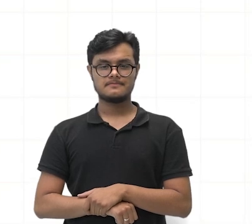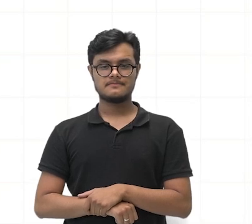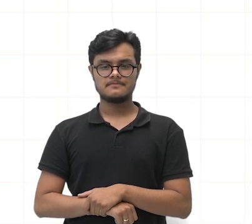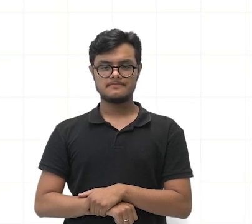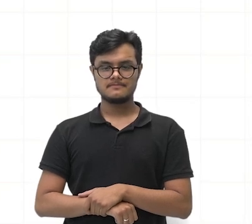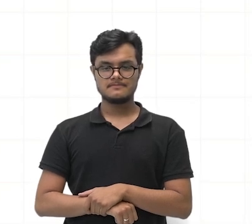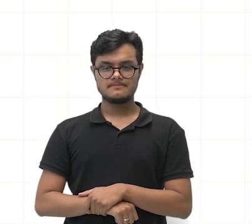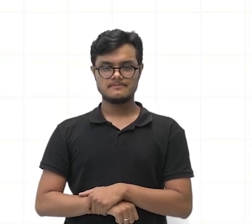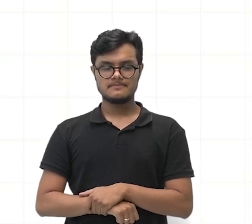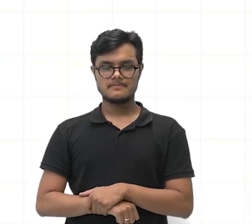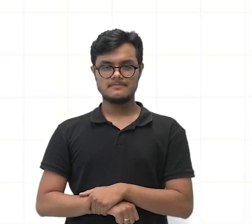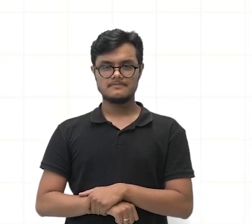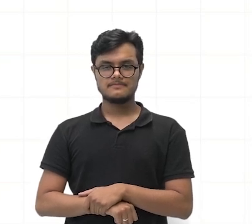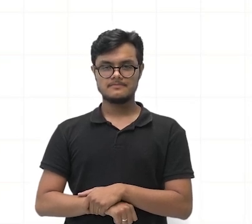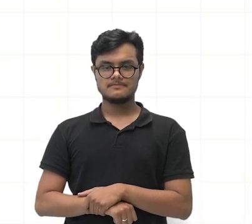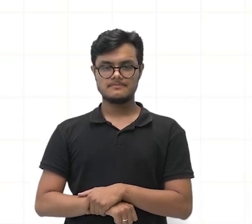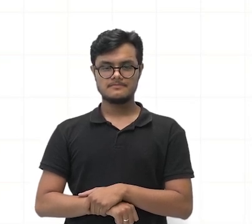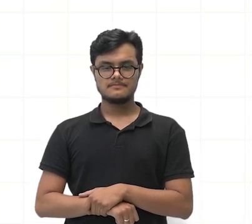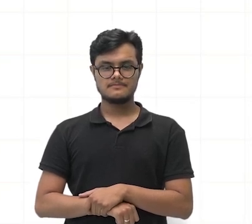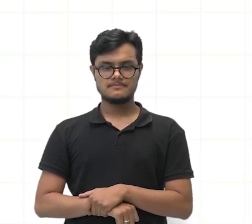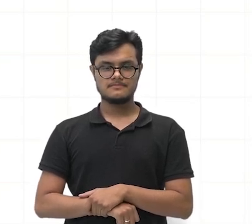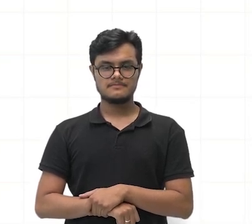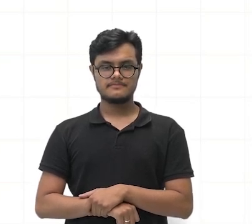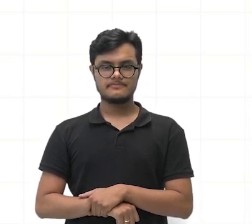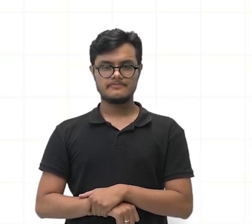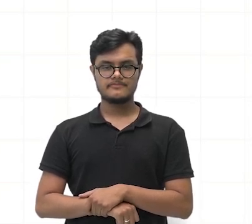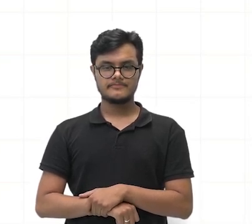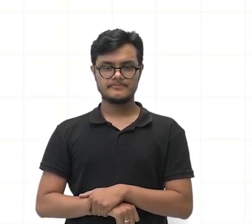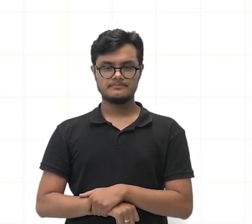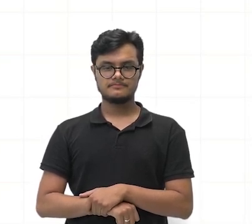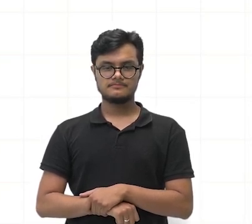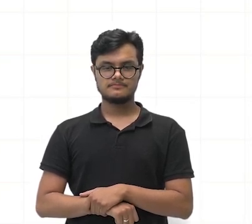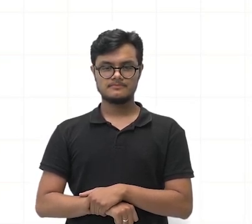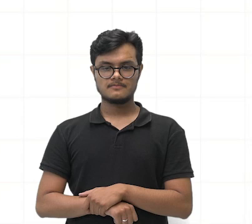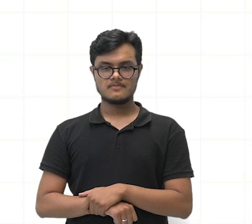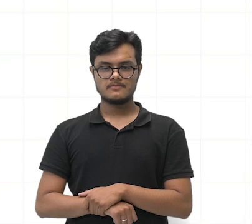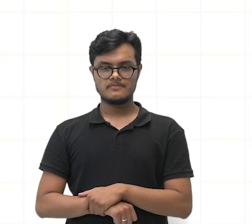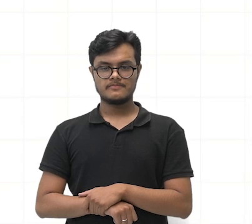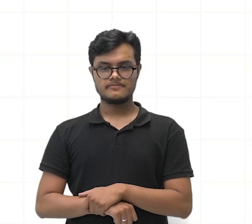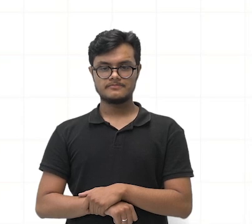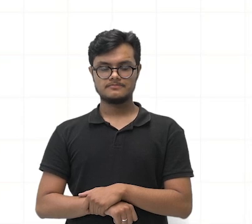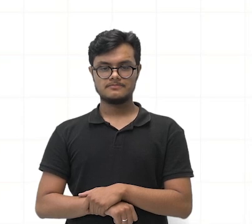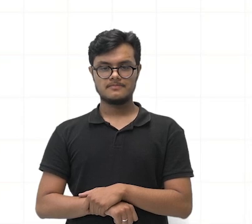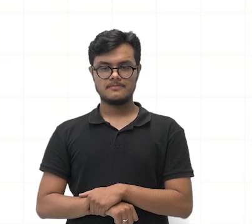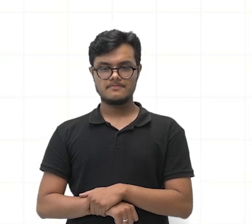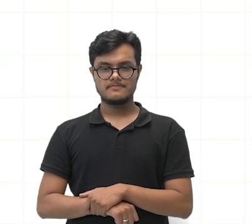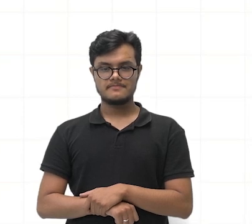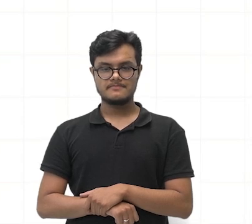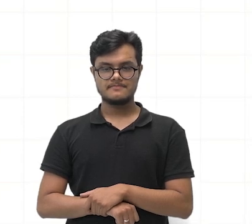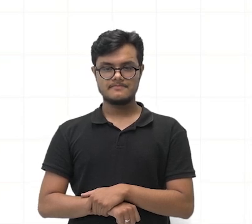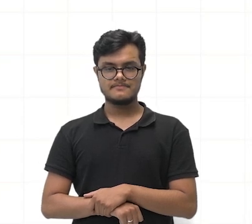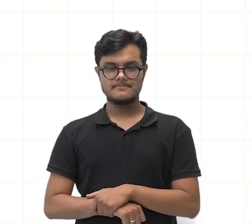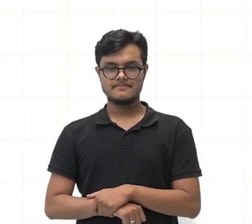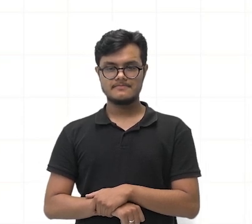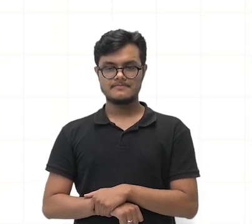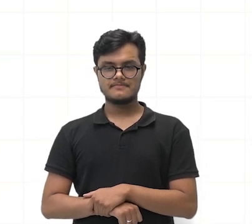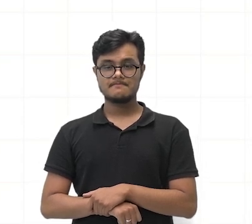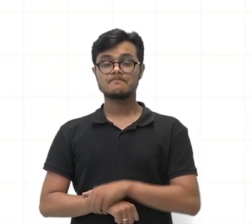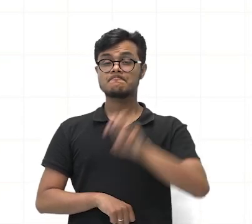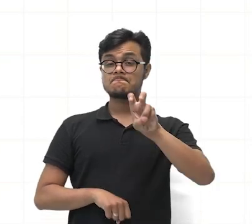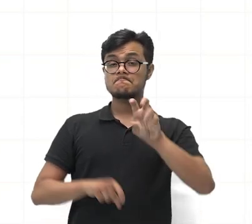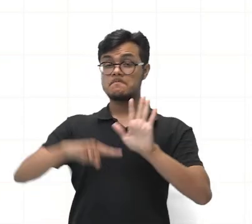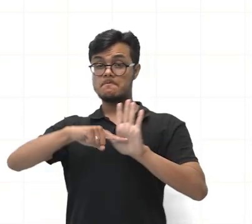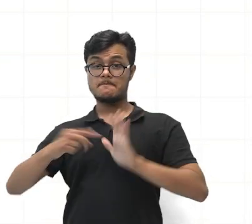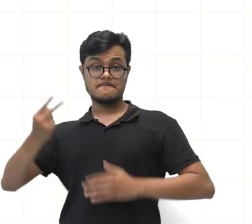menos centésimo, décimo menos décimo, e o número e parte inteira menos a parte inteira, tá bom? Então, vamos fazer 5